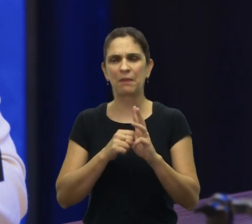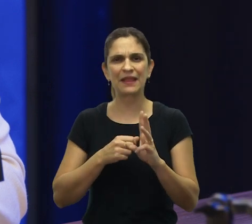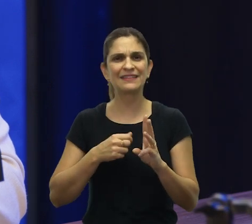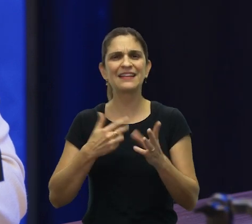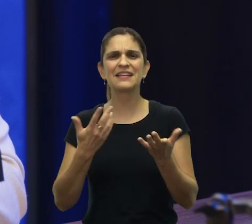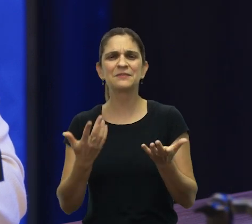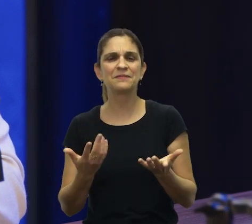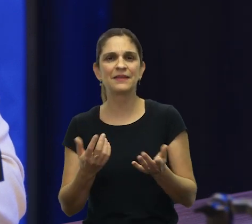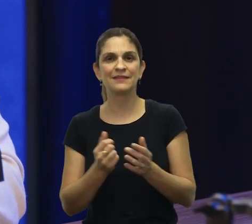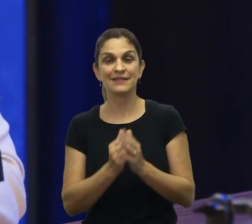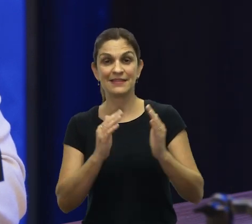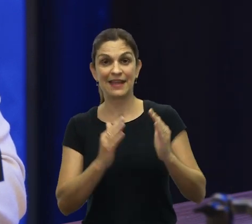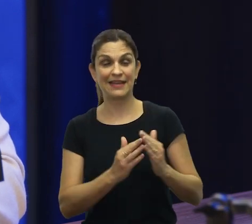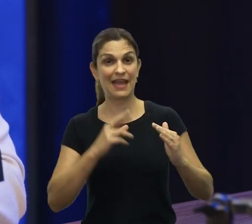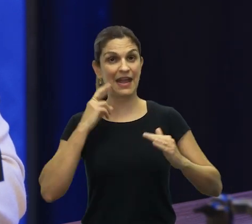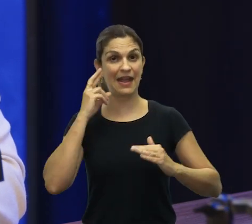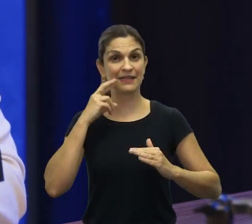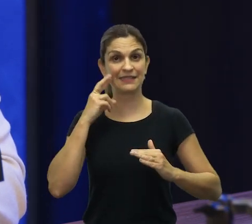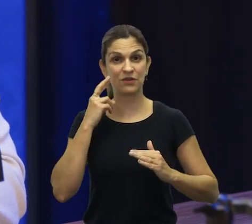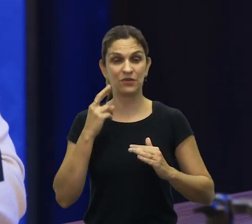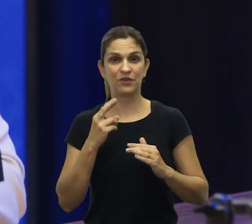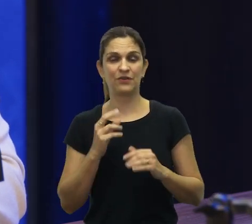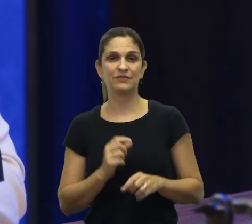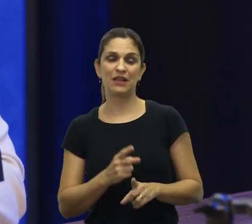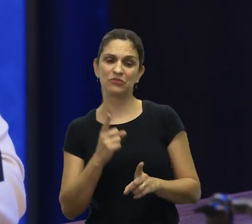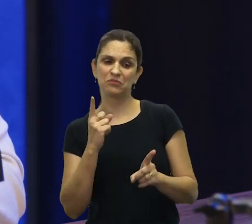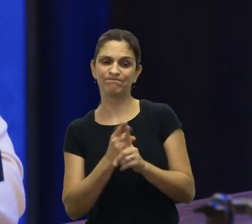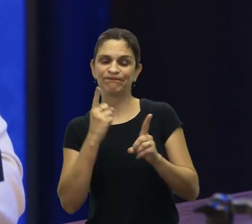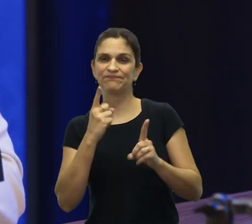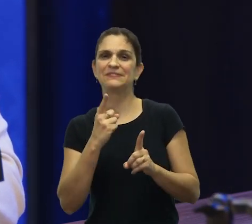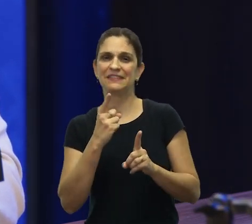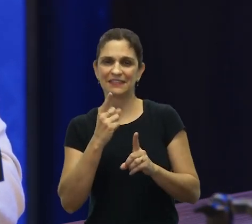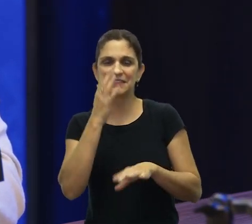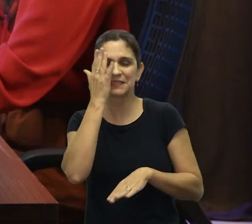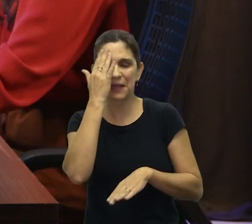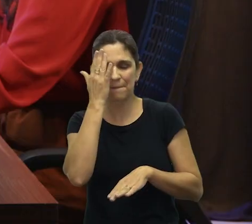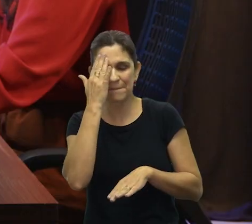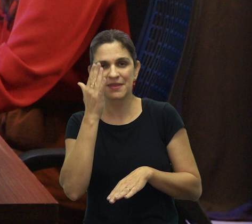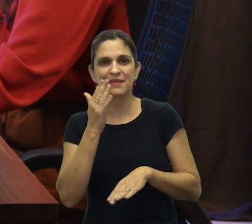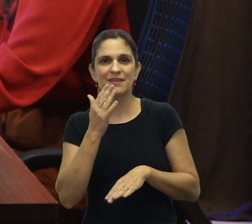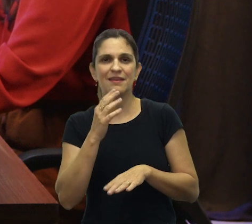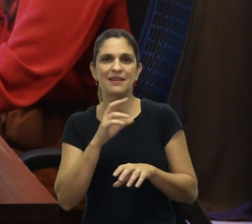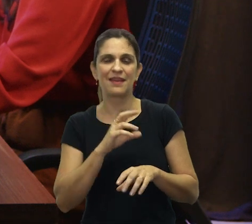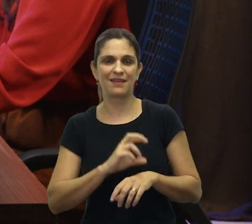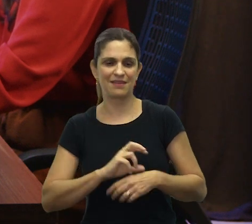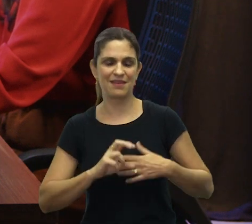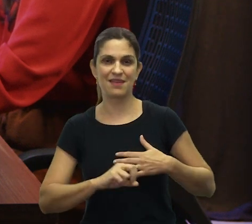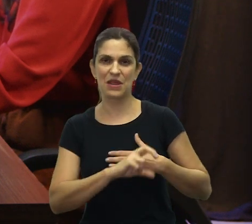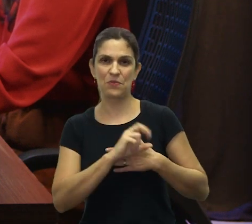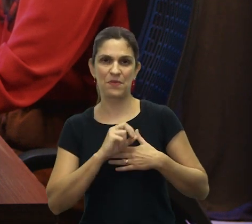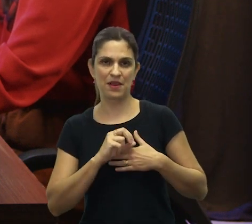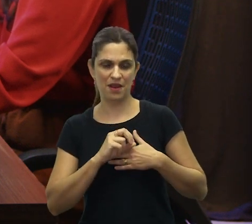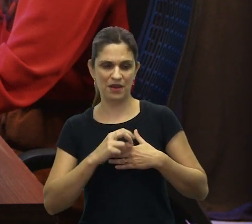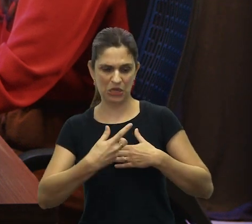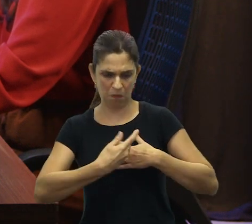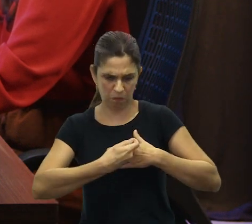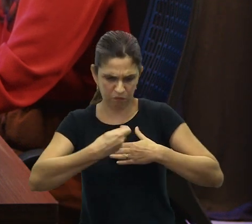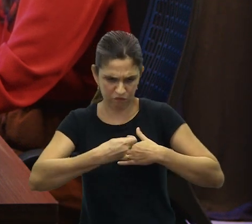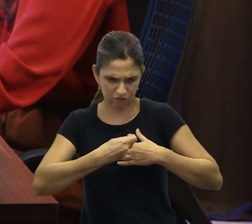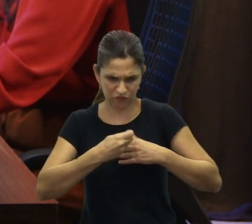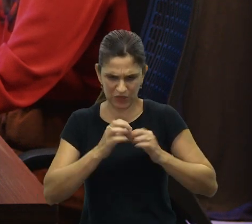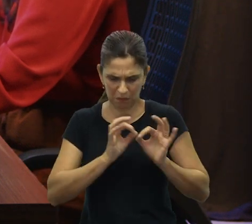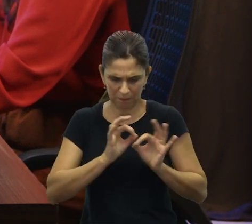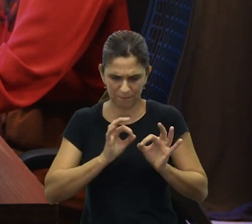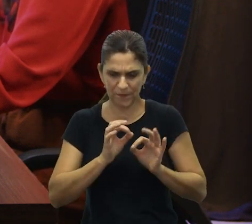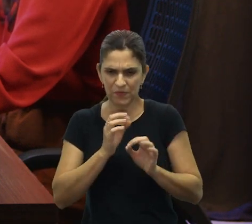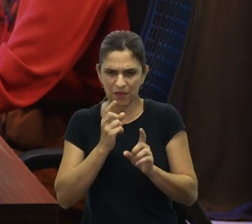senhor consultou lá na Casa Rosa, o senhor já viu que era um caso grave, já fez a biópsia, em uma